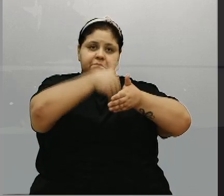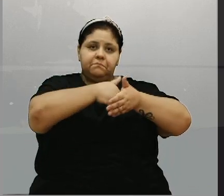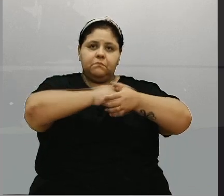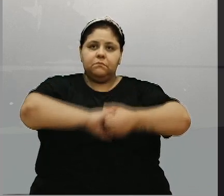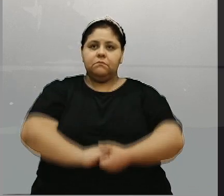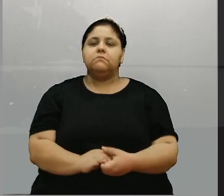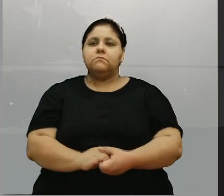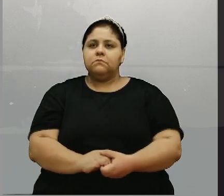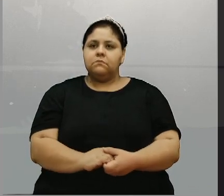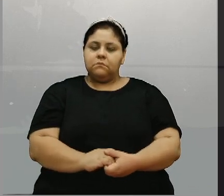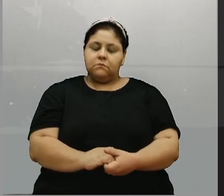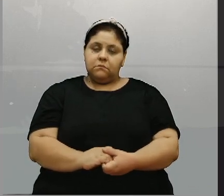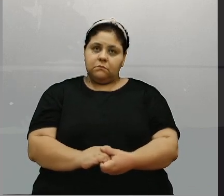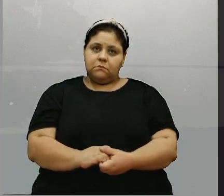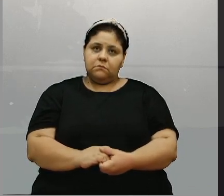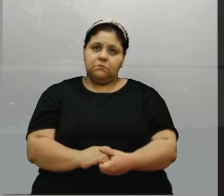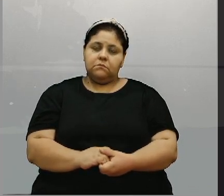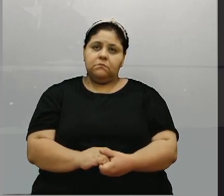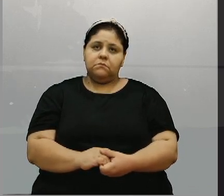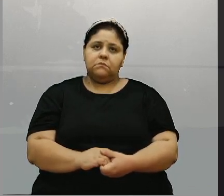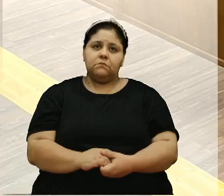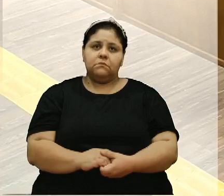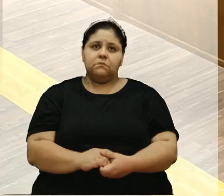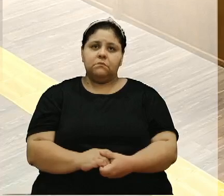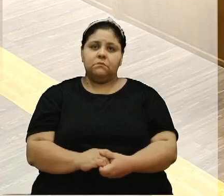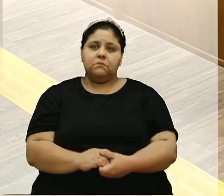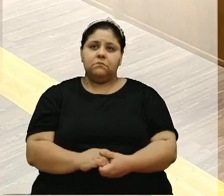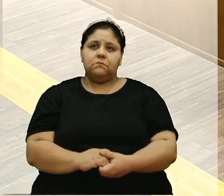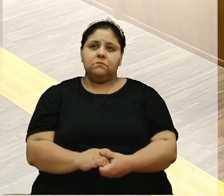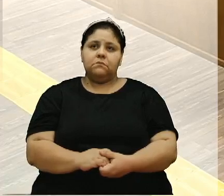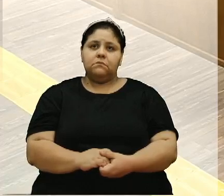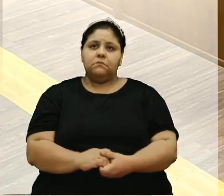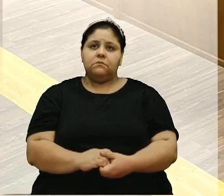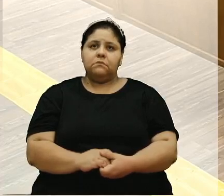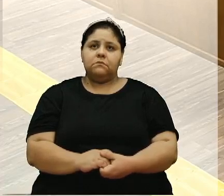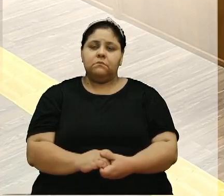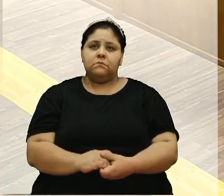votos, encerrada a votação.